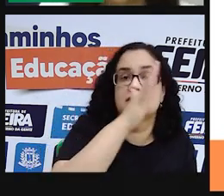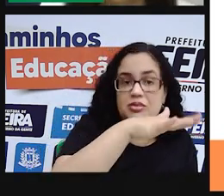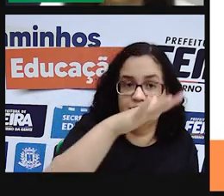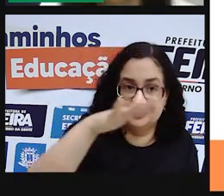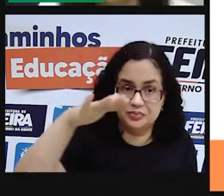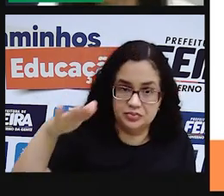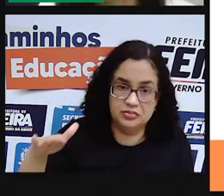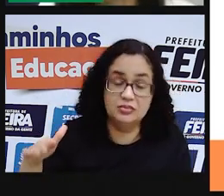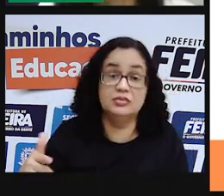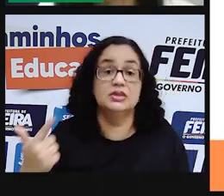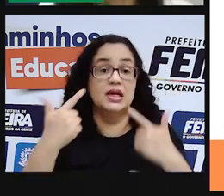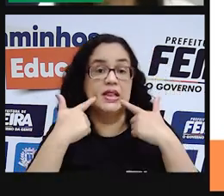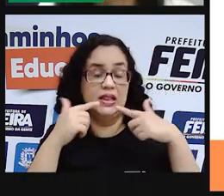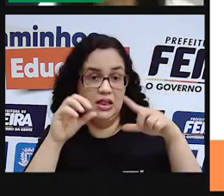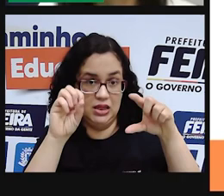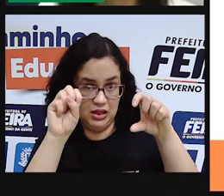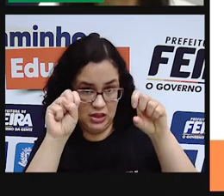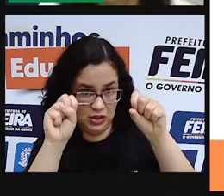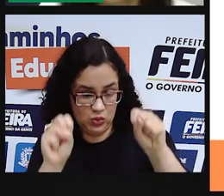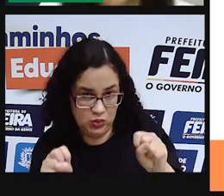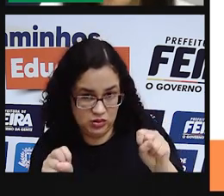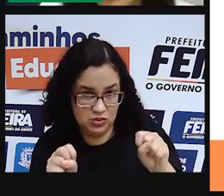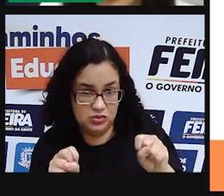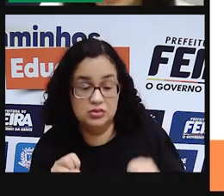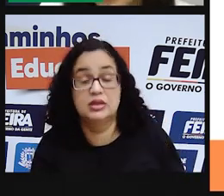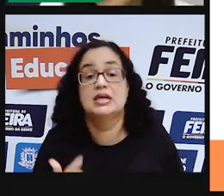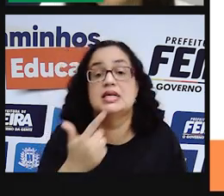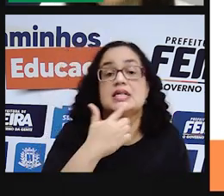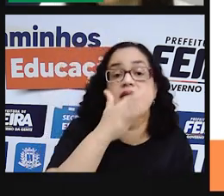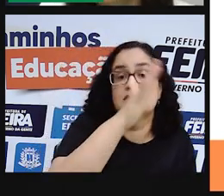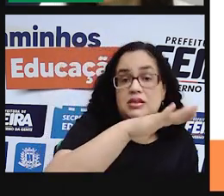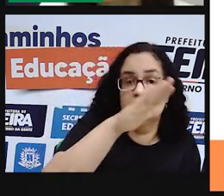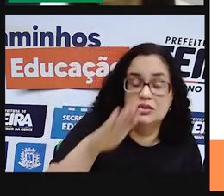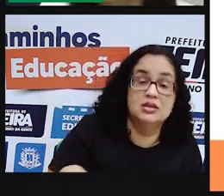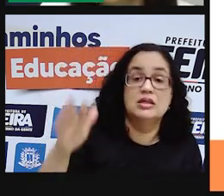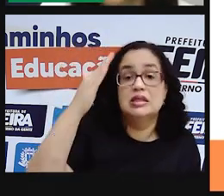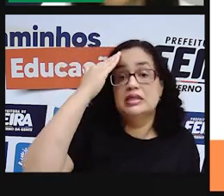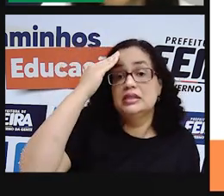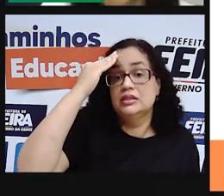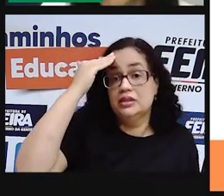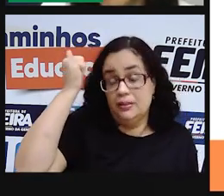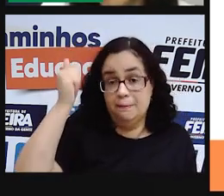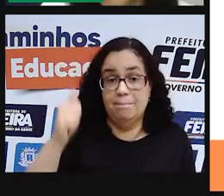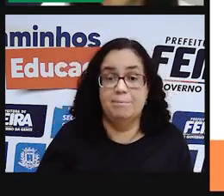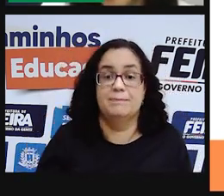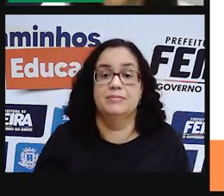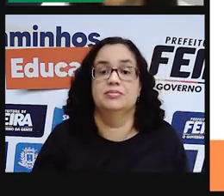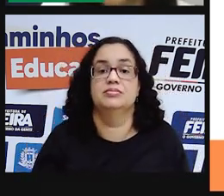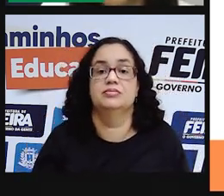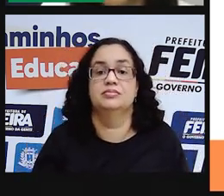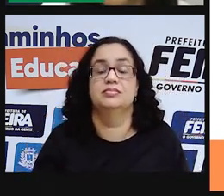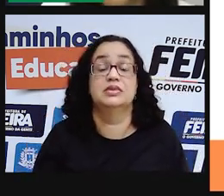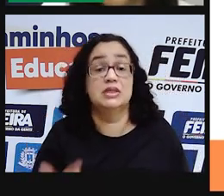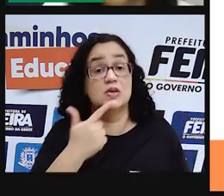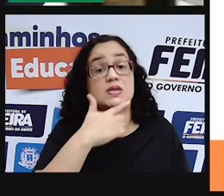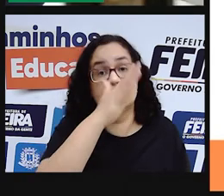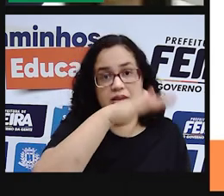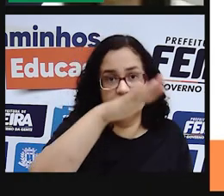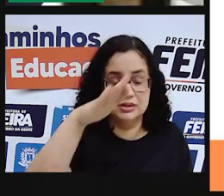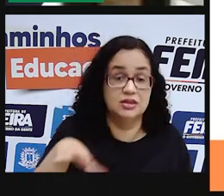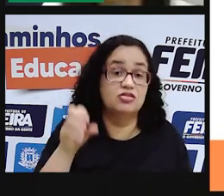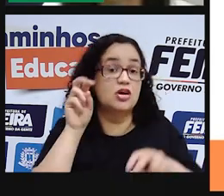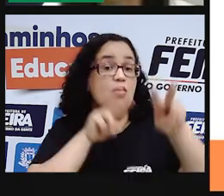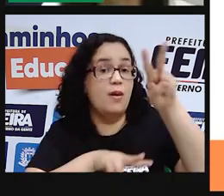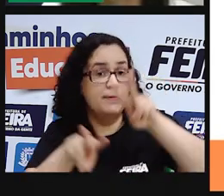crianças, então a linguagem tem que estar adequada às crianças, porque se o consumidor é elas, não é? São crianças, a gente